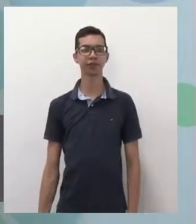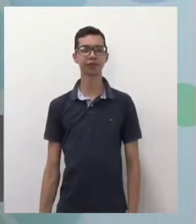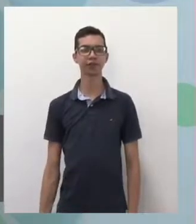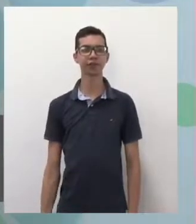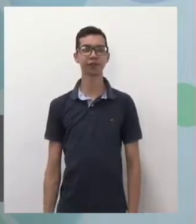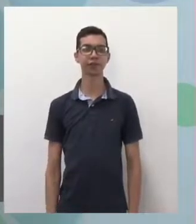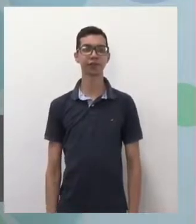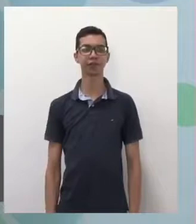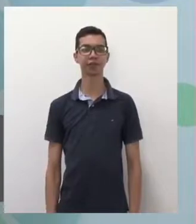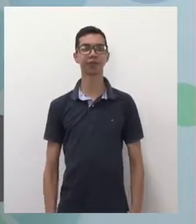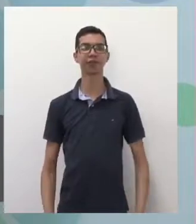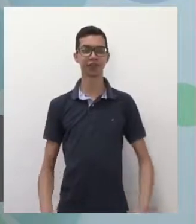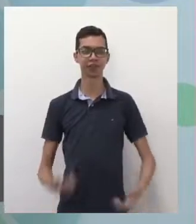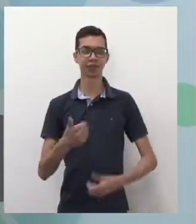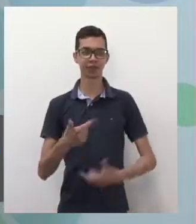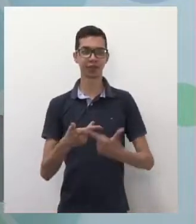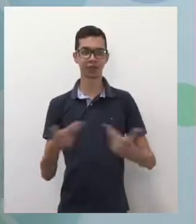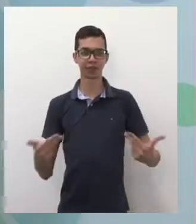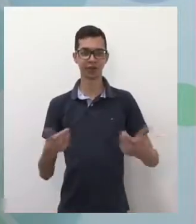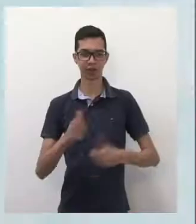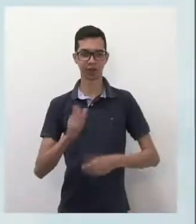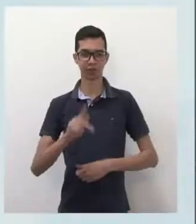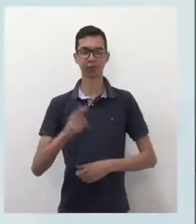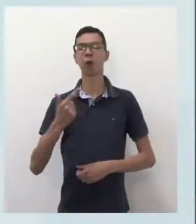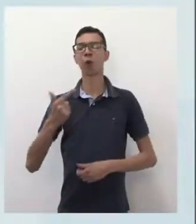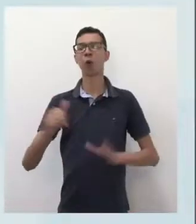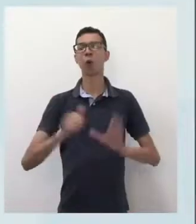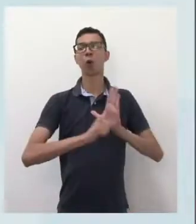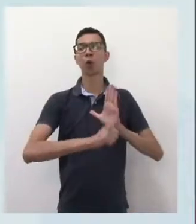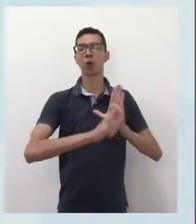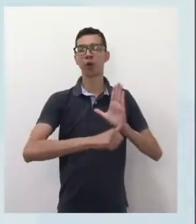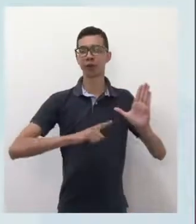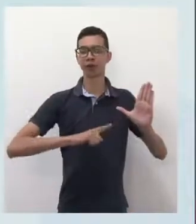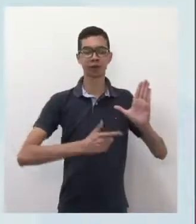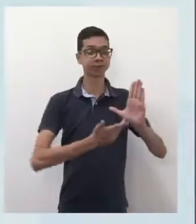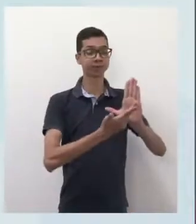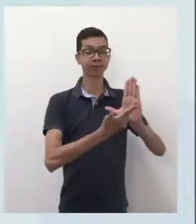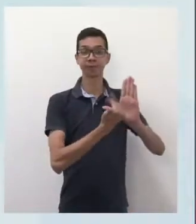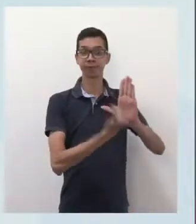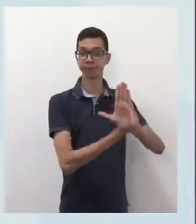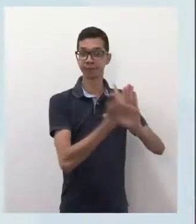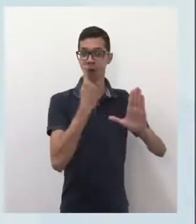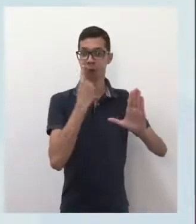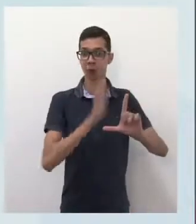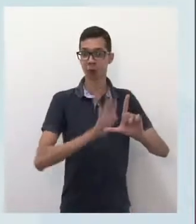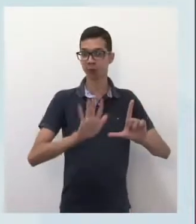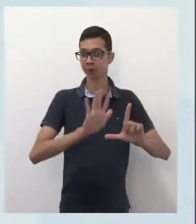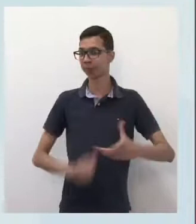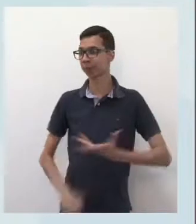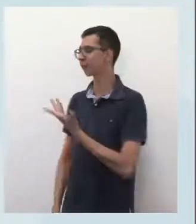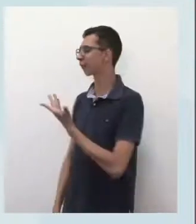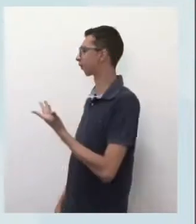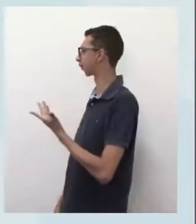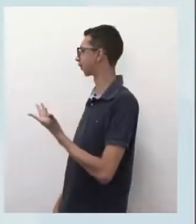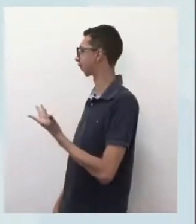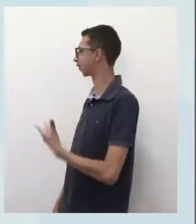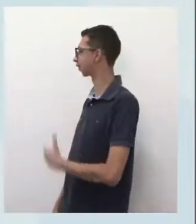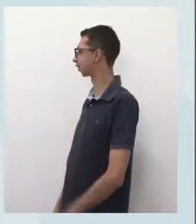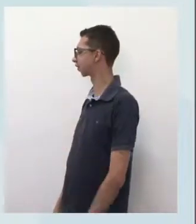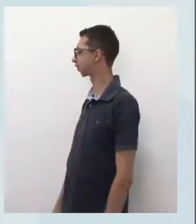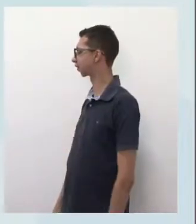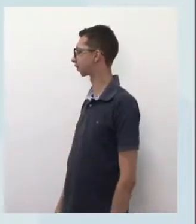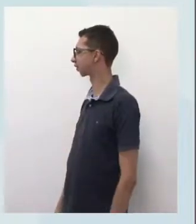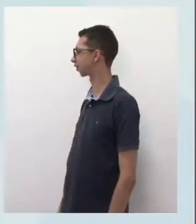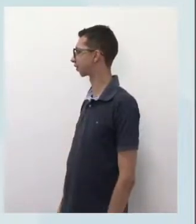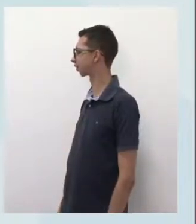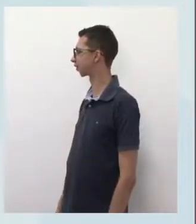se divertir com essas coisas. Bom, vamos ver outra etiqueta? Essa aula é de etiqueta, hein? Né? O senhor tem a etiqueta, por favor. Tem a